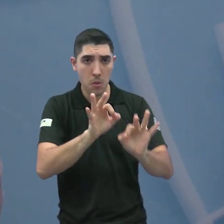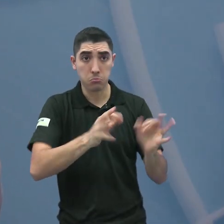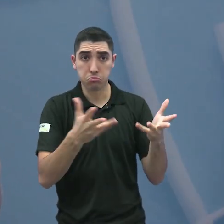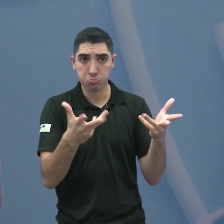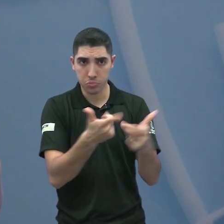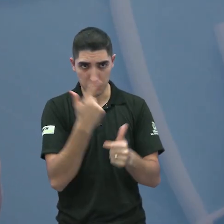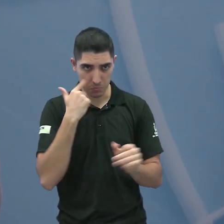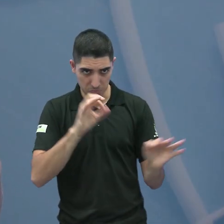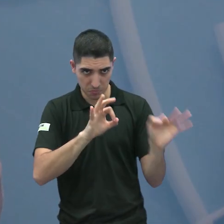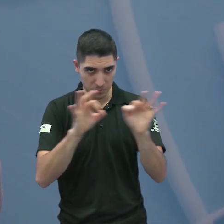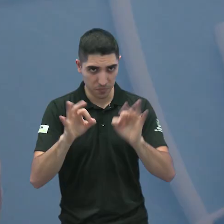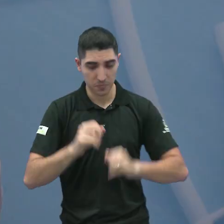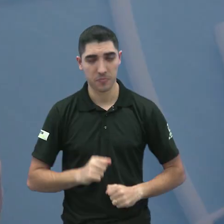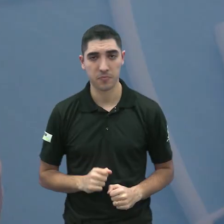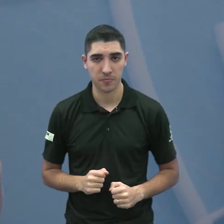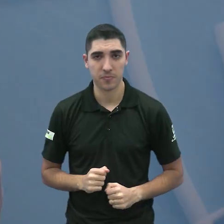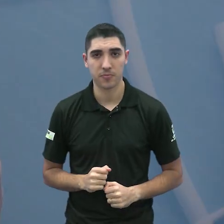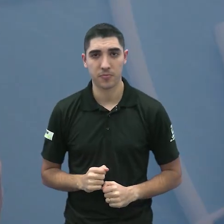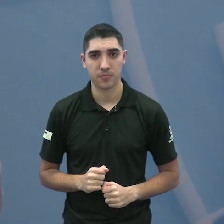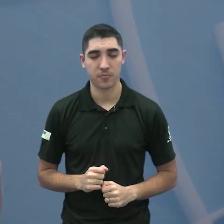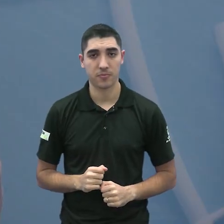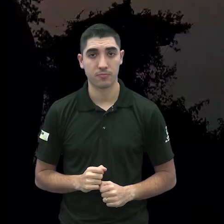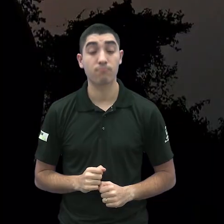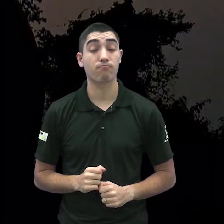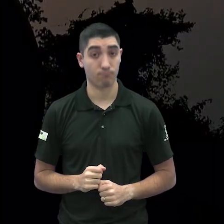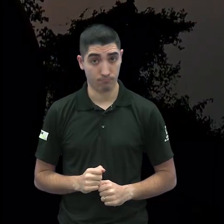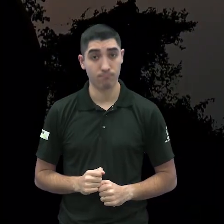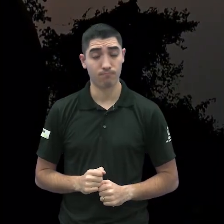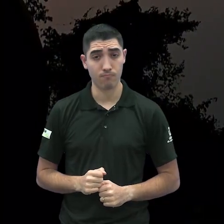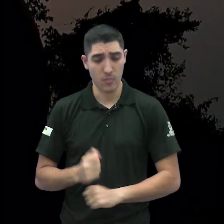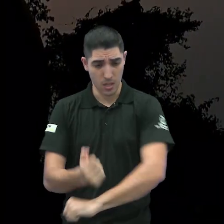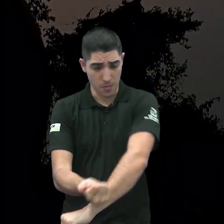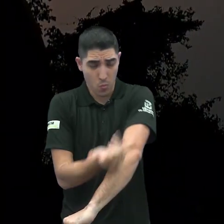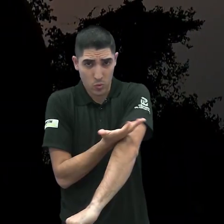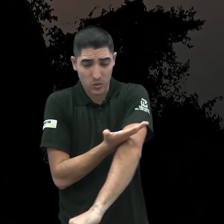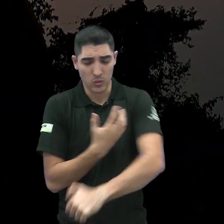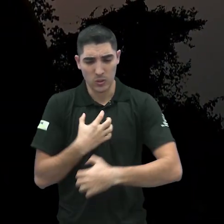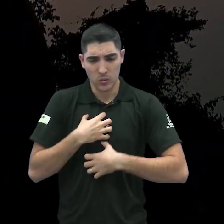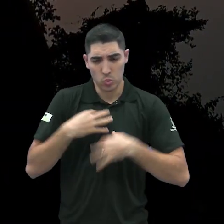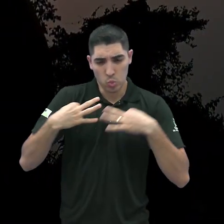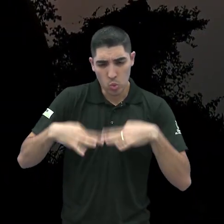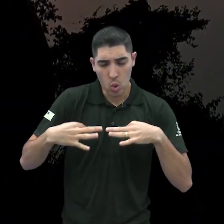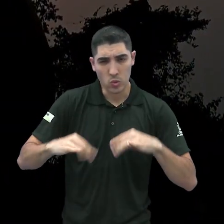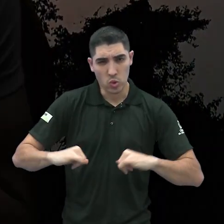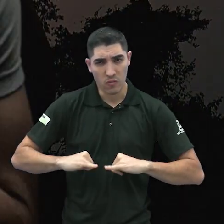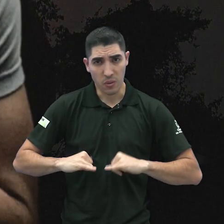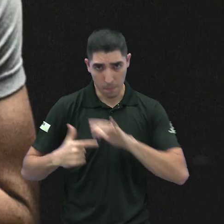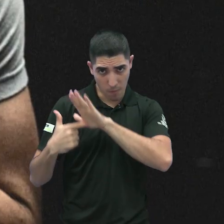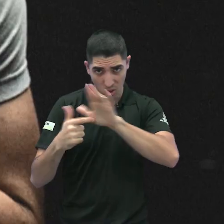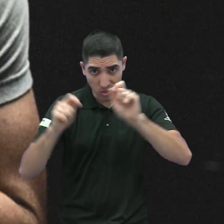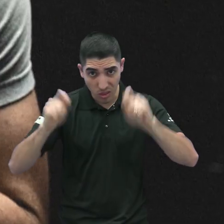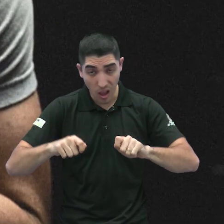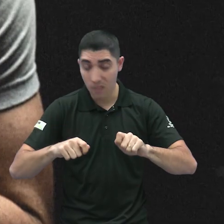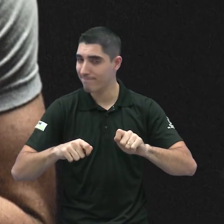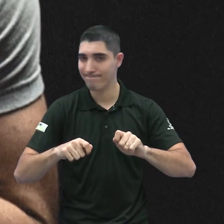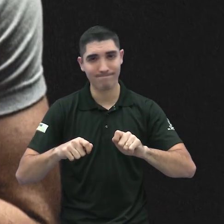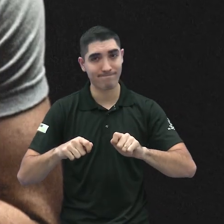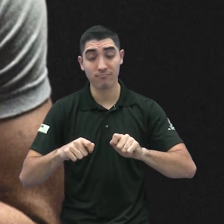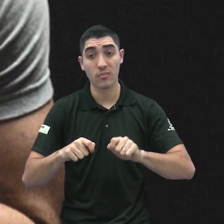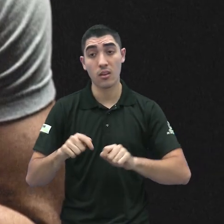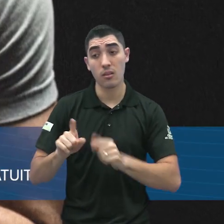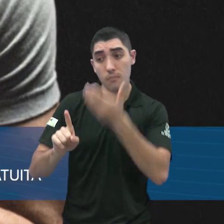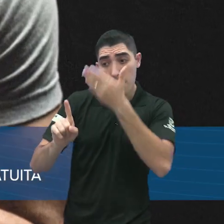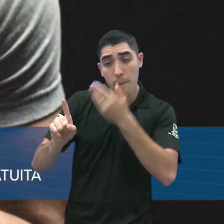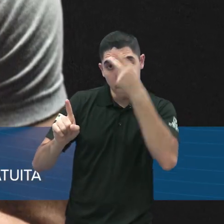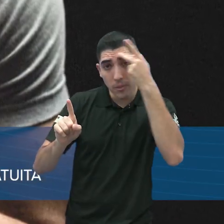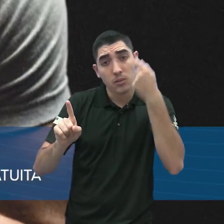muito interessantes. Vamos acompanhar? A dor emocional nem sempre é visível. Às vezes, tudo o que